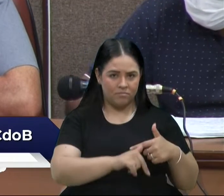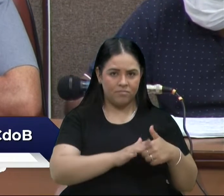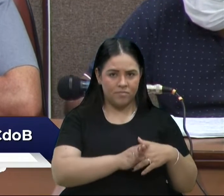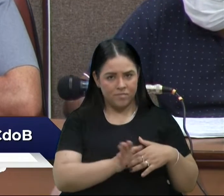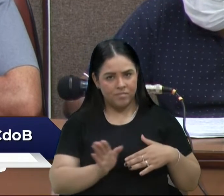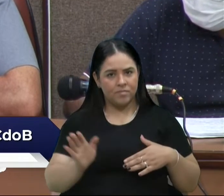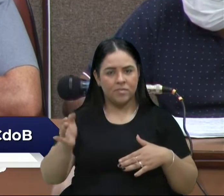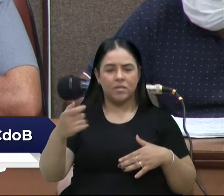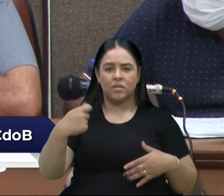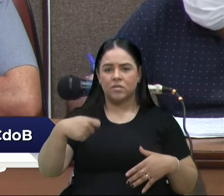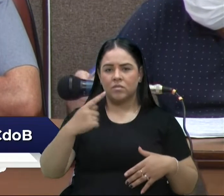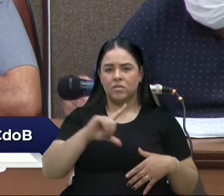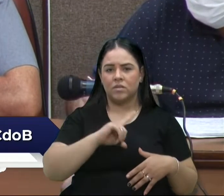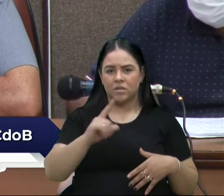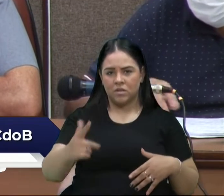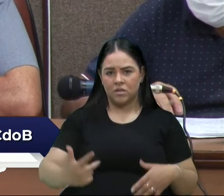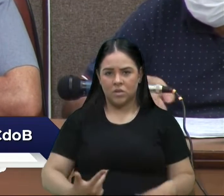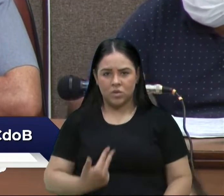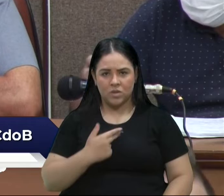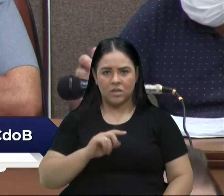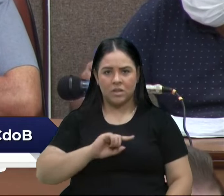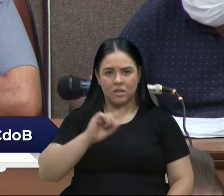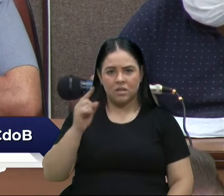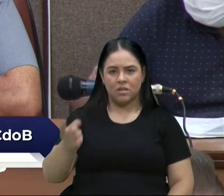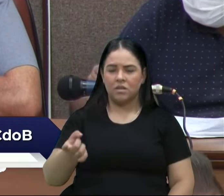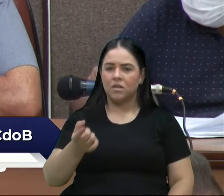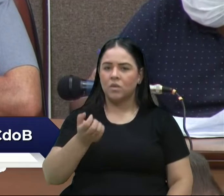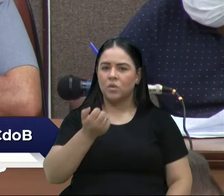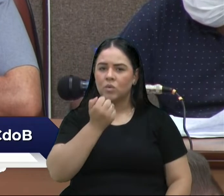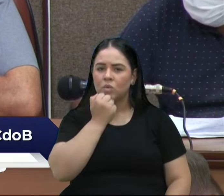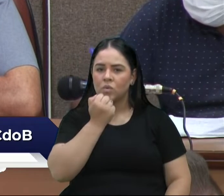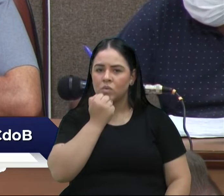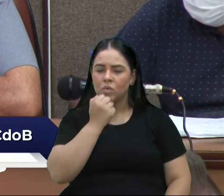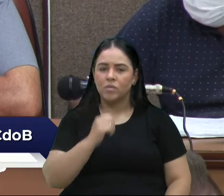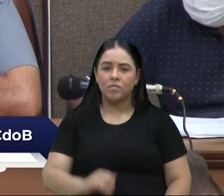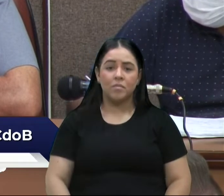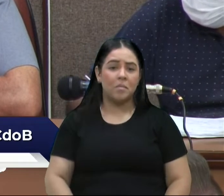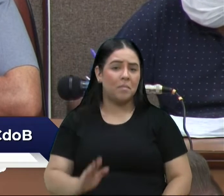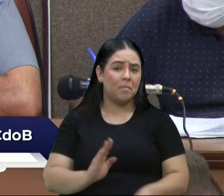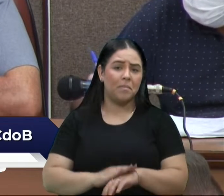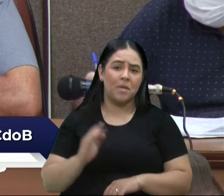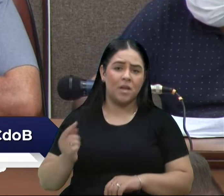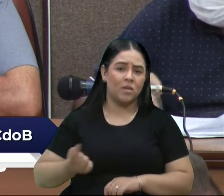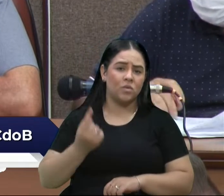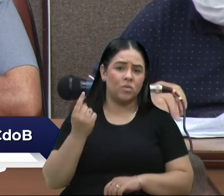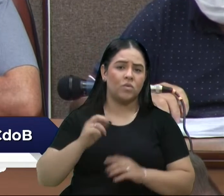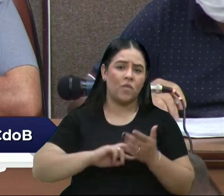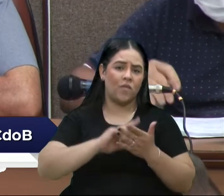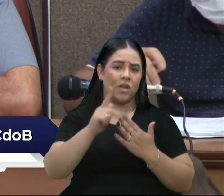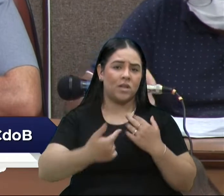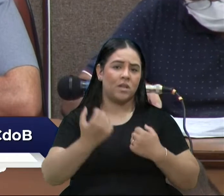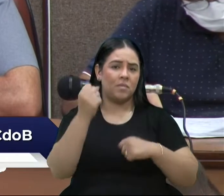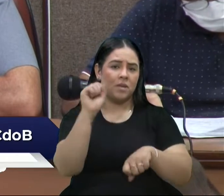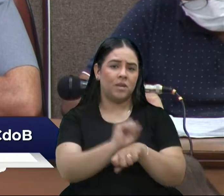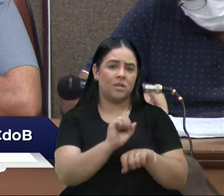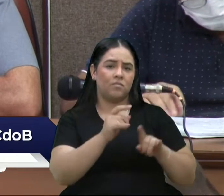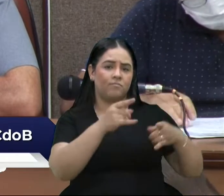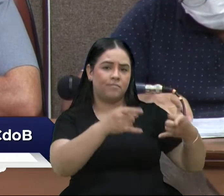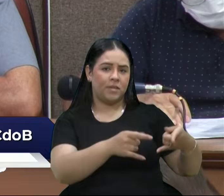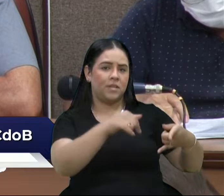tendo que fazer uma cirurgia lá e tá... É mais um dos tantos que está aguardando o leito aqui em Caxias.